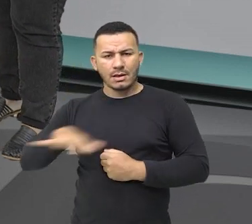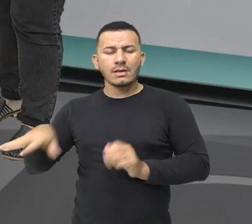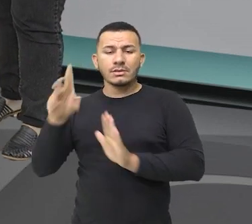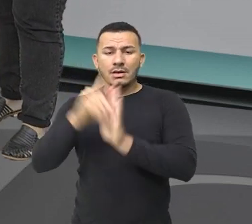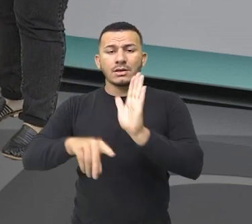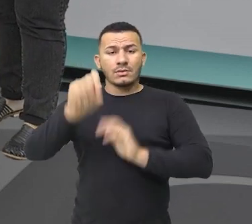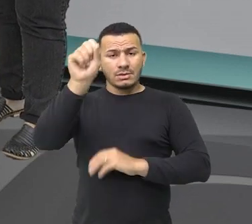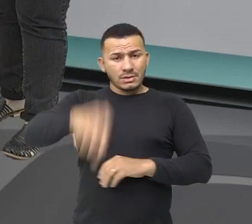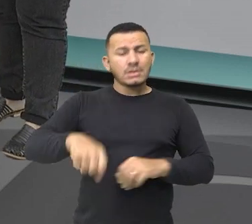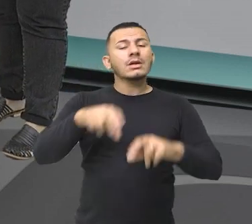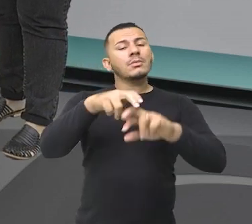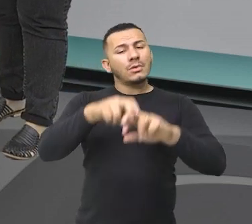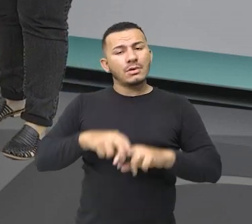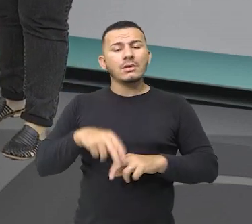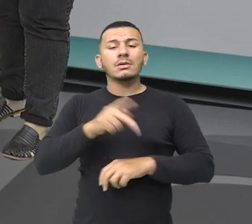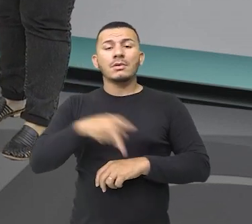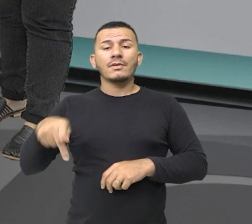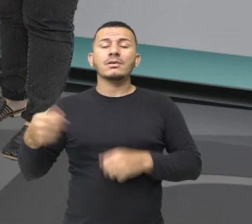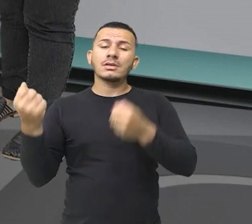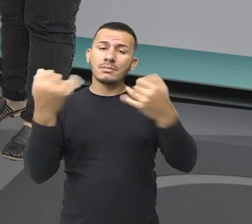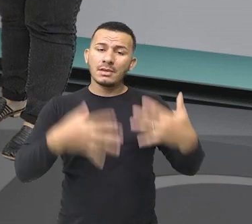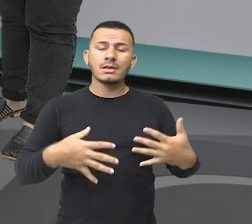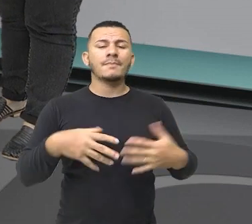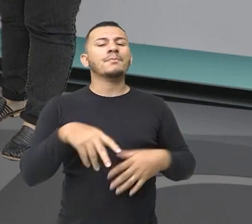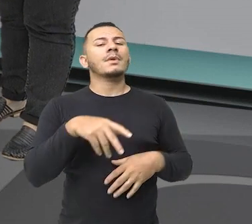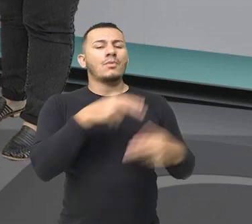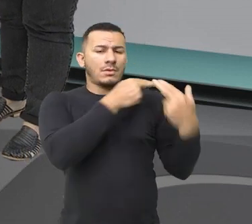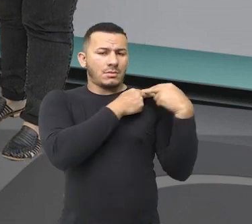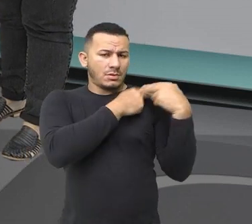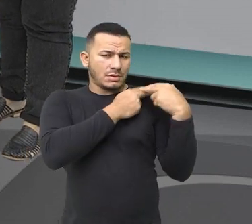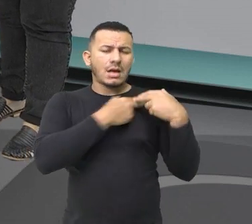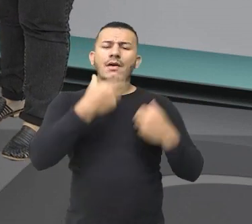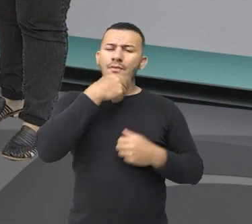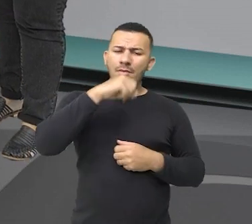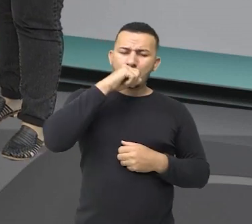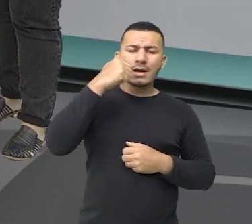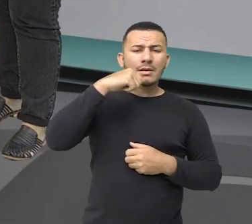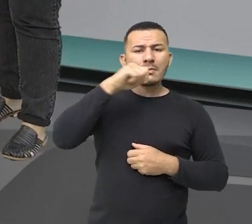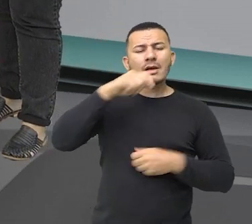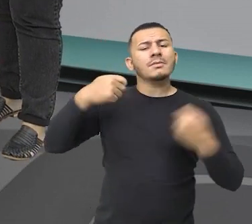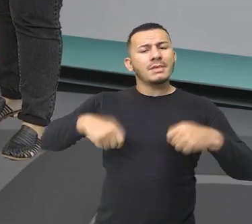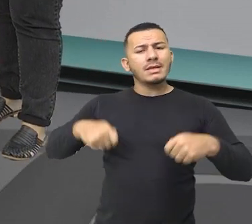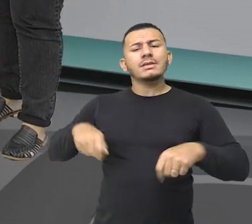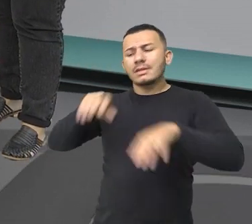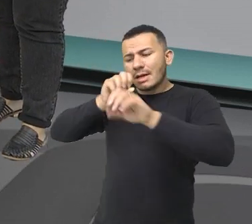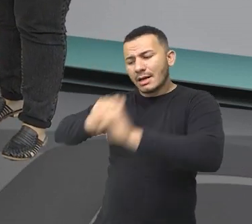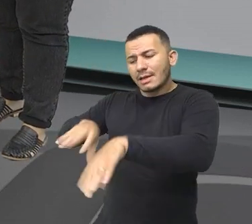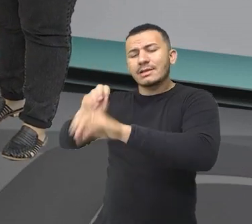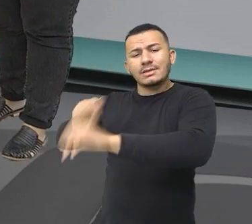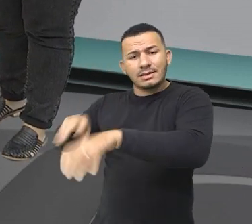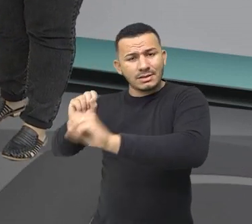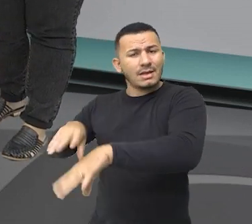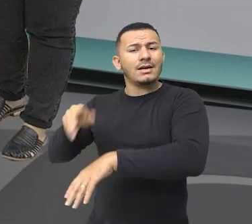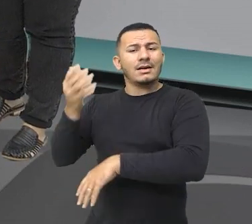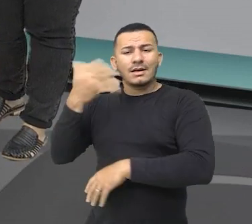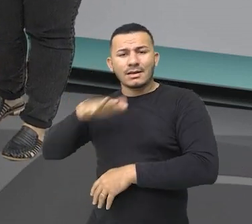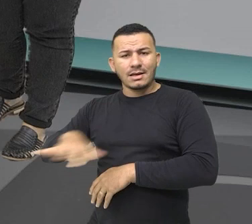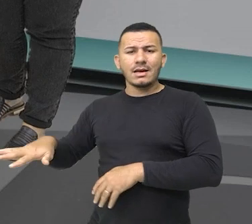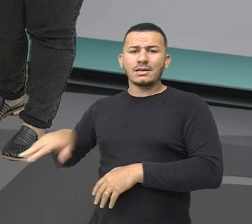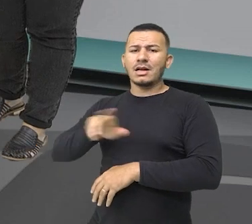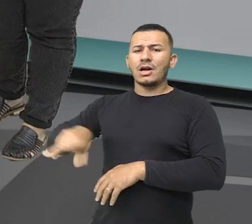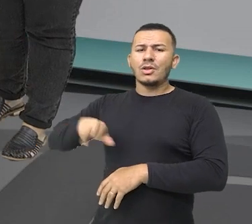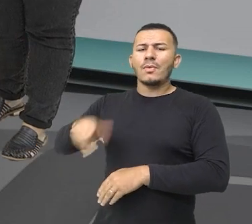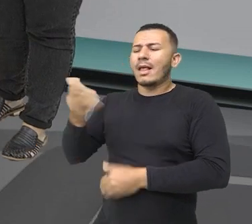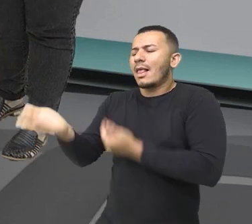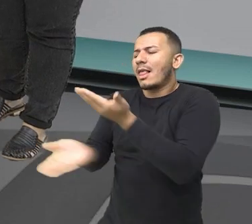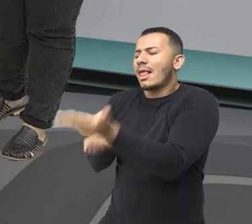os responsáveis precisam oferecer educação para a criança e não criar nessa criança a noção de que